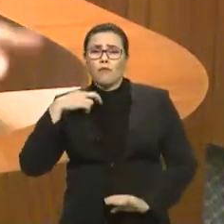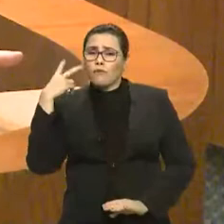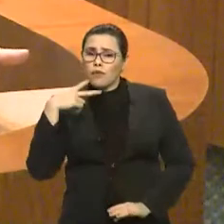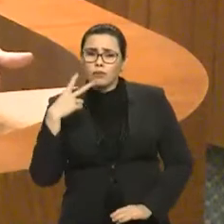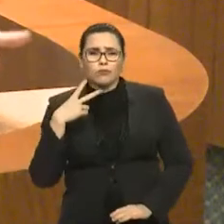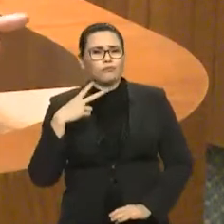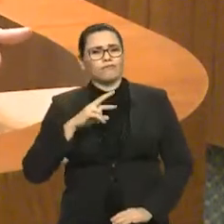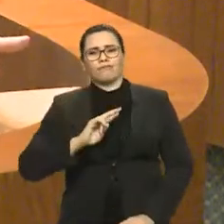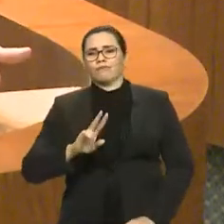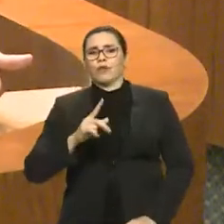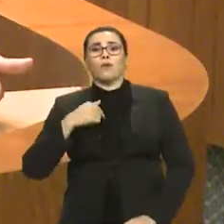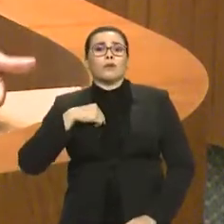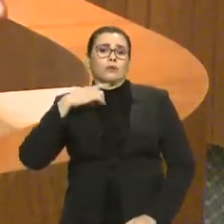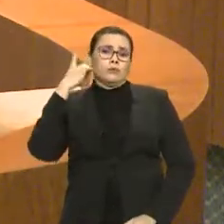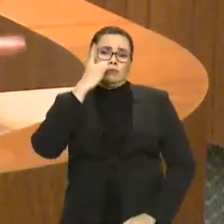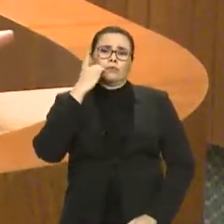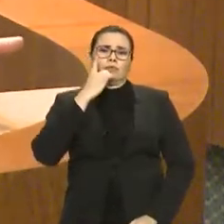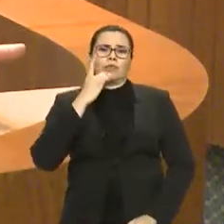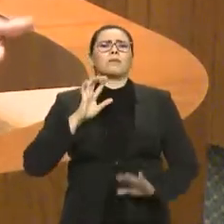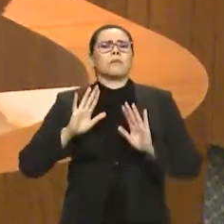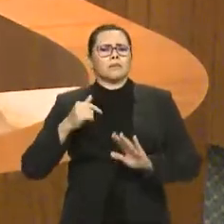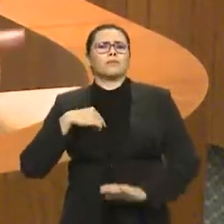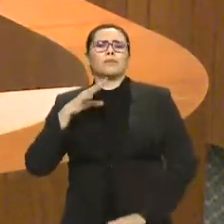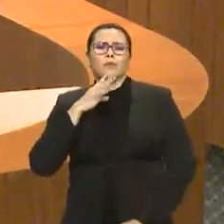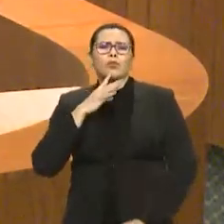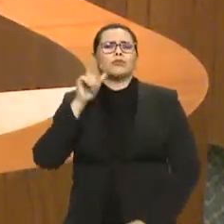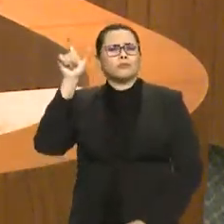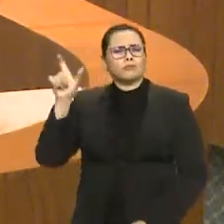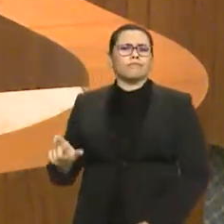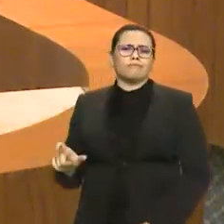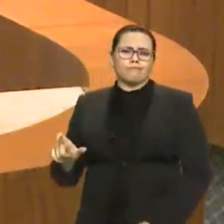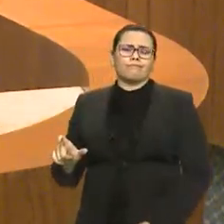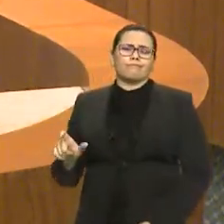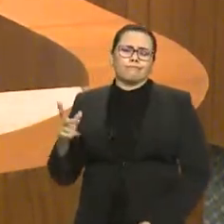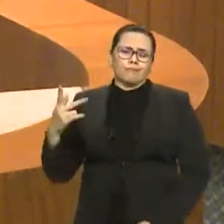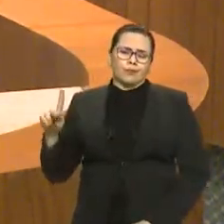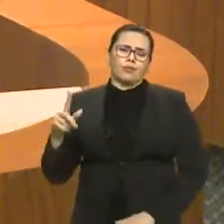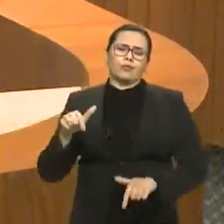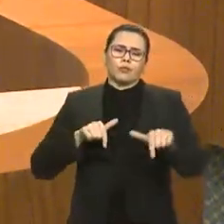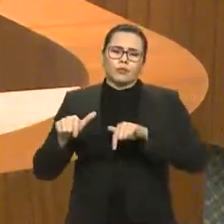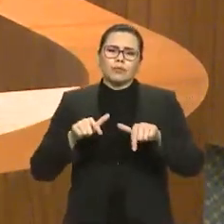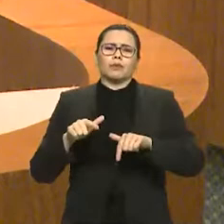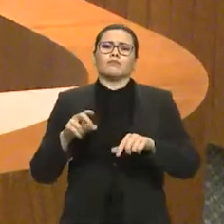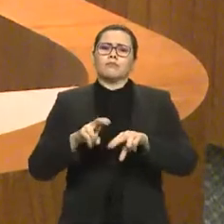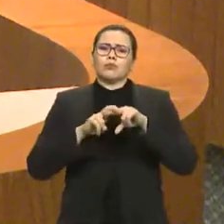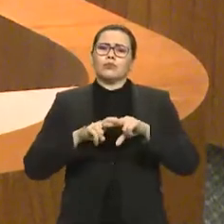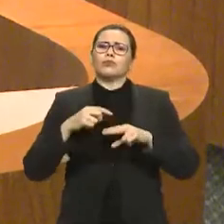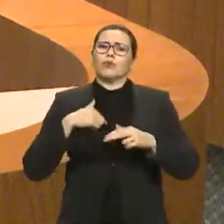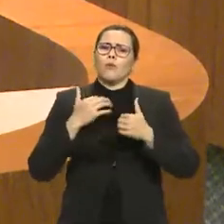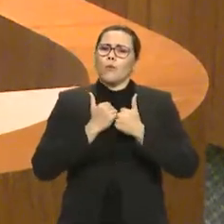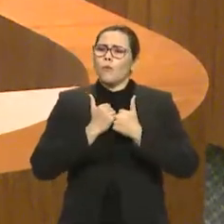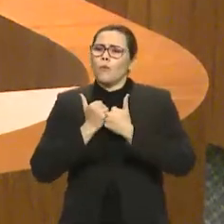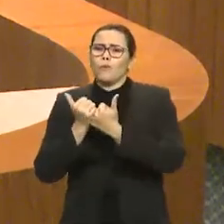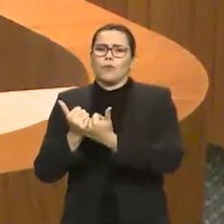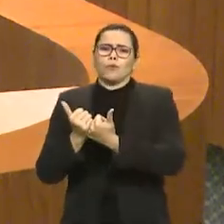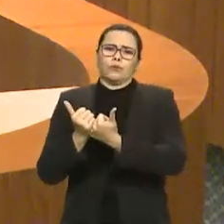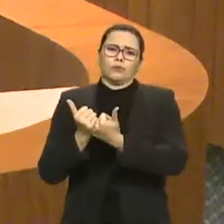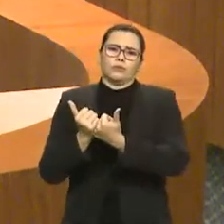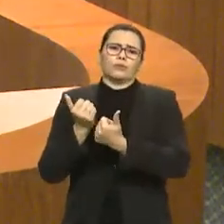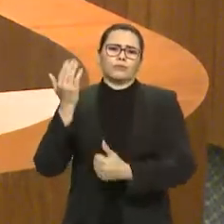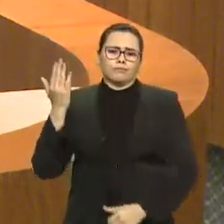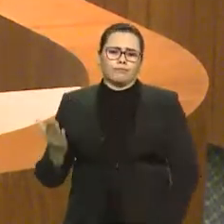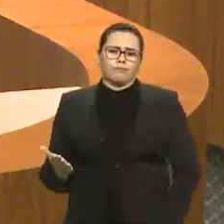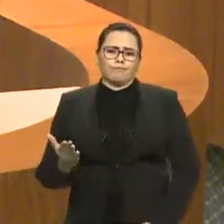reconhecimento do trabalho do vereador Paulo Vitor e tem o apoio incondicional do professor e deputado estadual Wellington do curso.